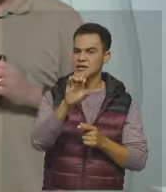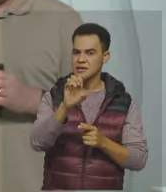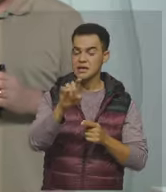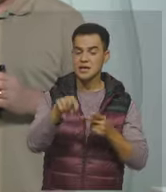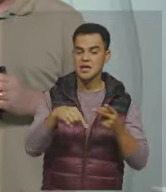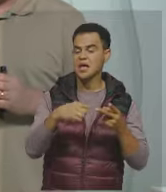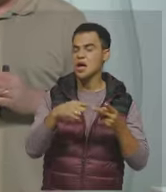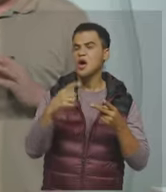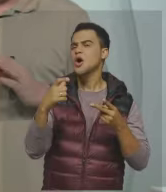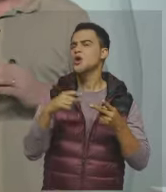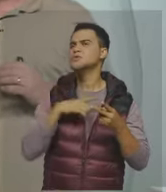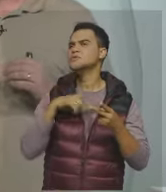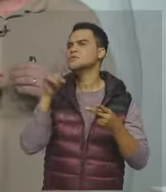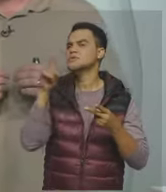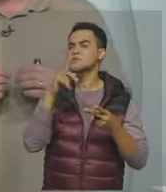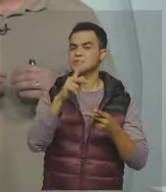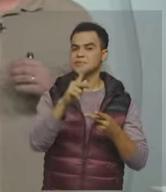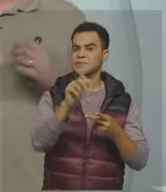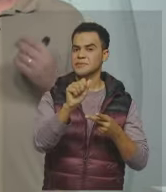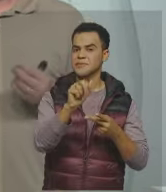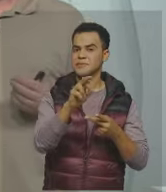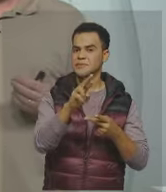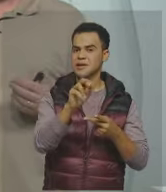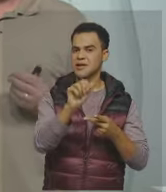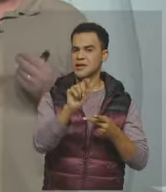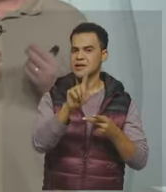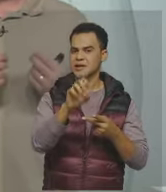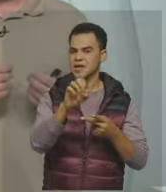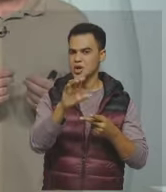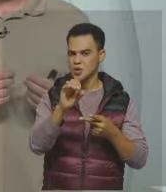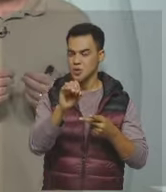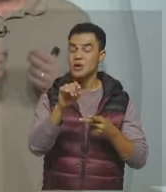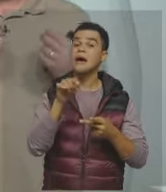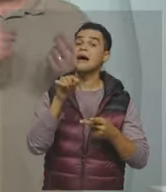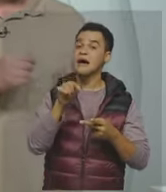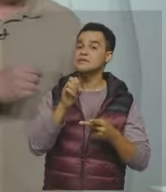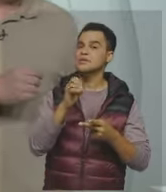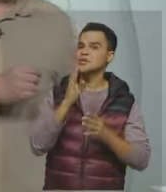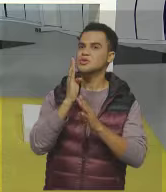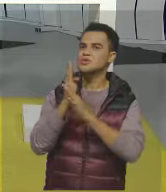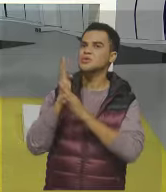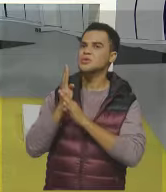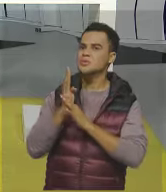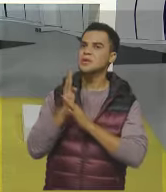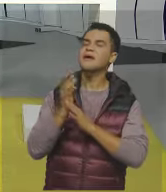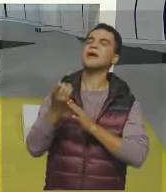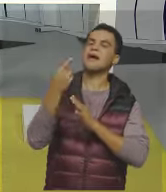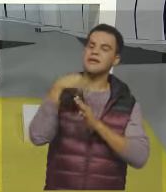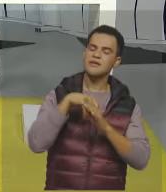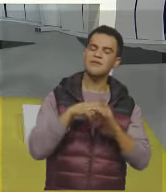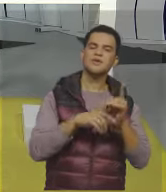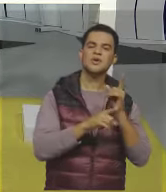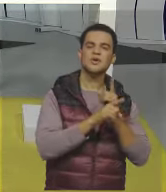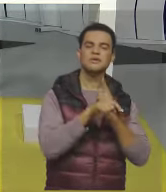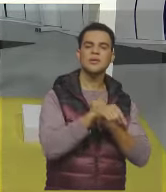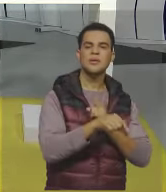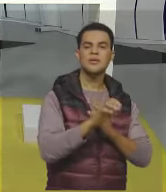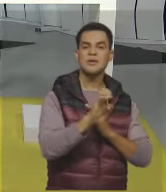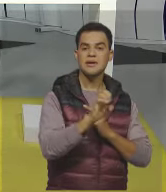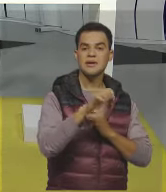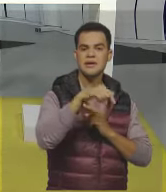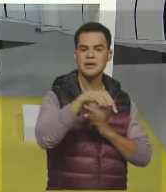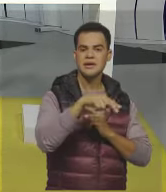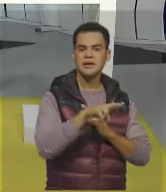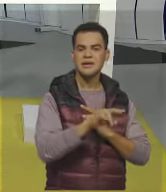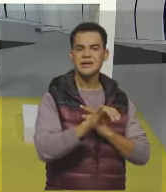esse reconhecimento, a gente vai determinar a resistência equivalente do meu circuito, beleza?